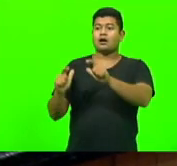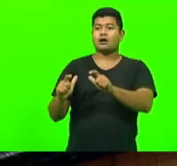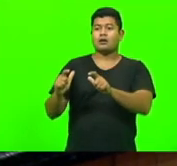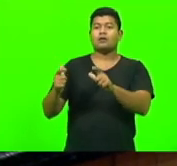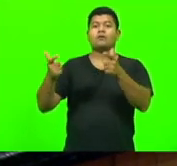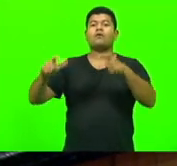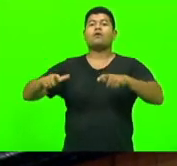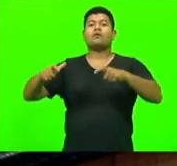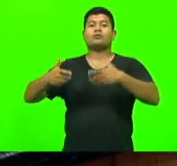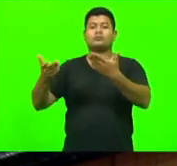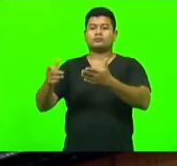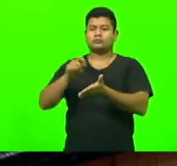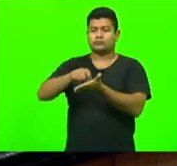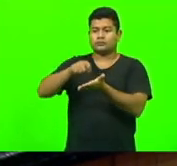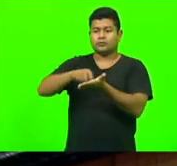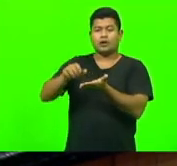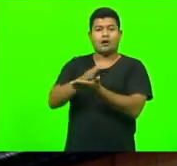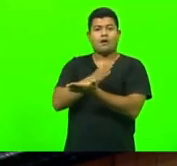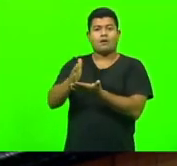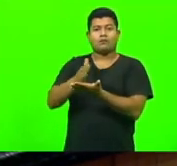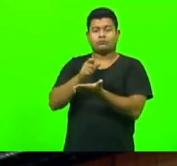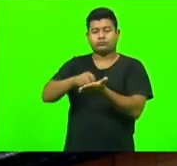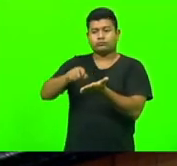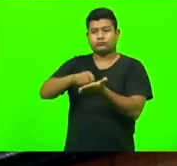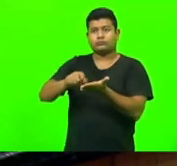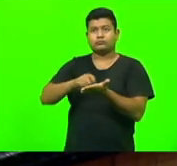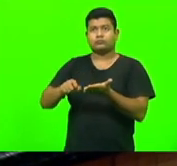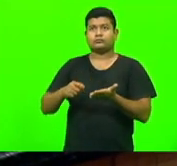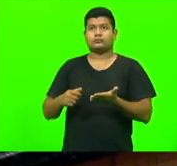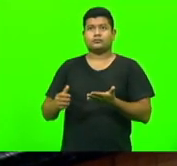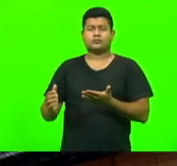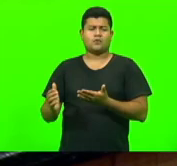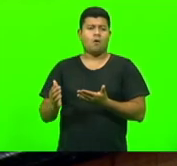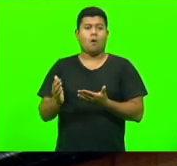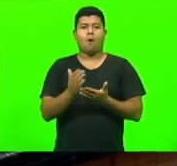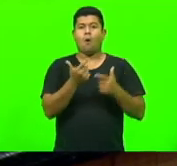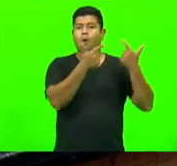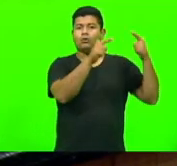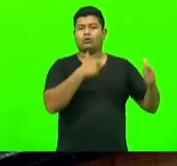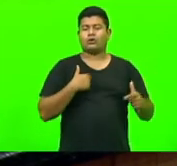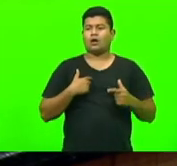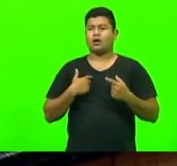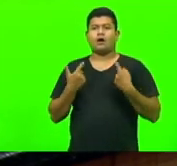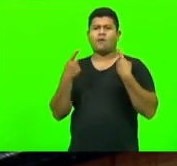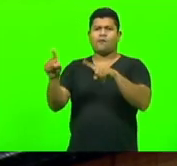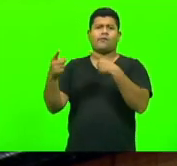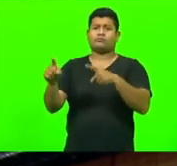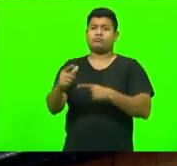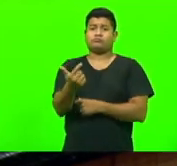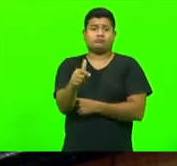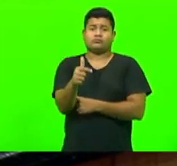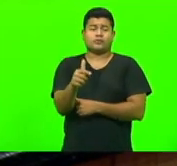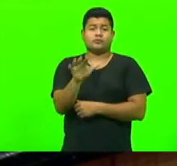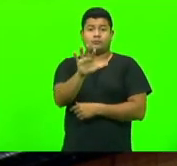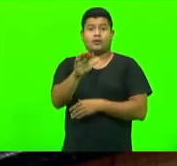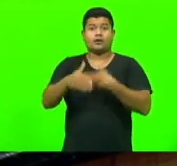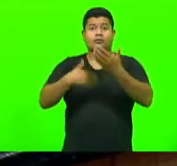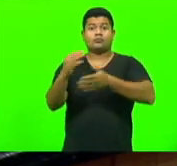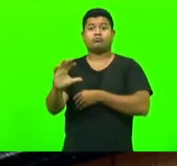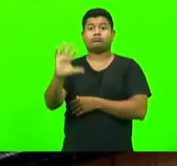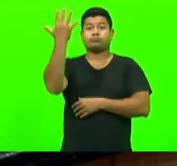e também alguns dados de saúde. A princípio, ninguém foi contra o cadastro de pessoas. Acontece que, algum tempo depois, o